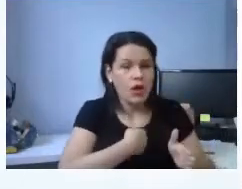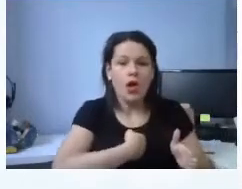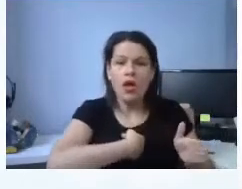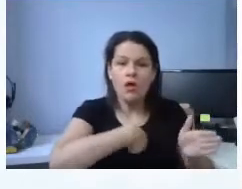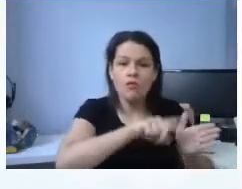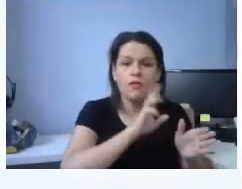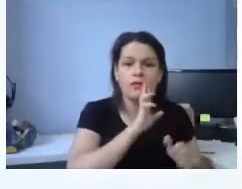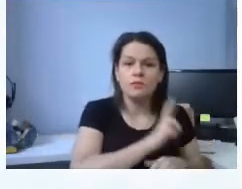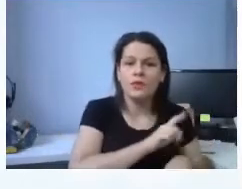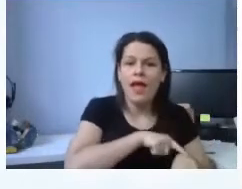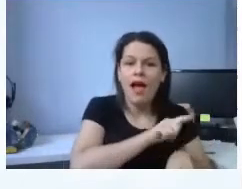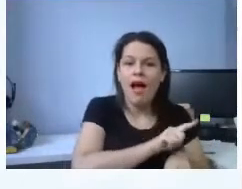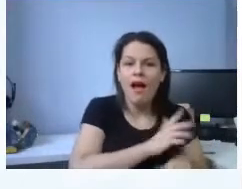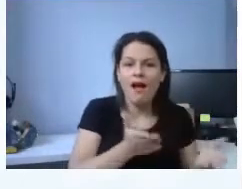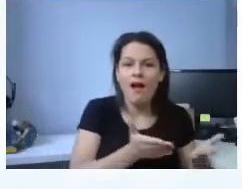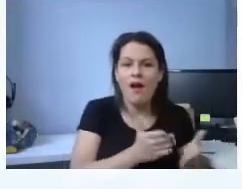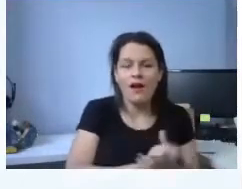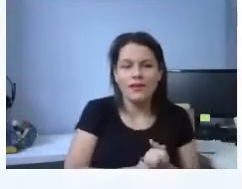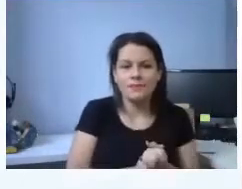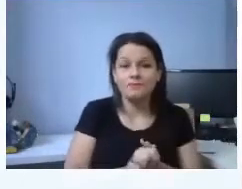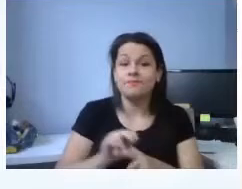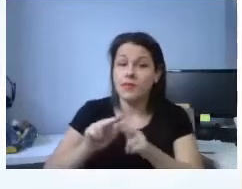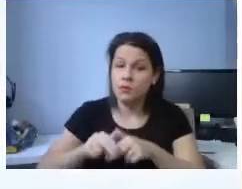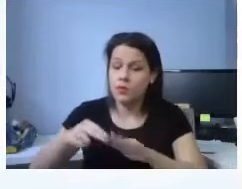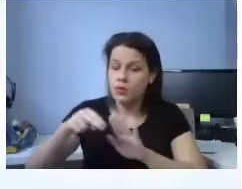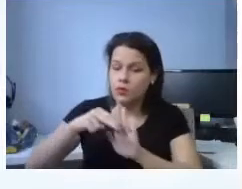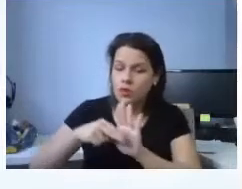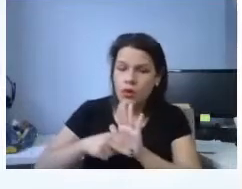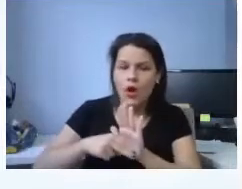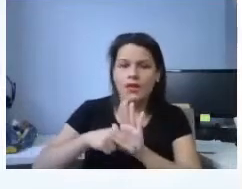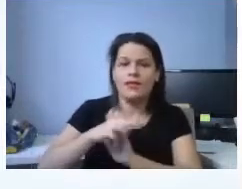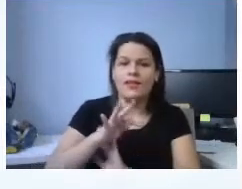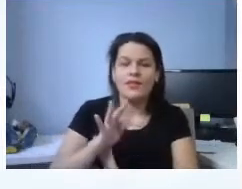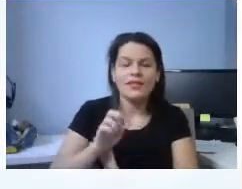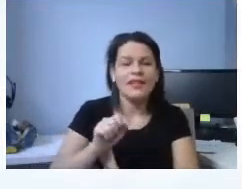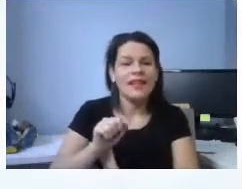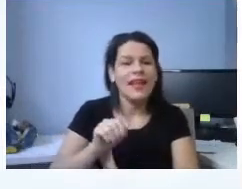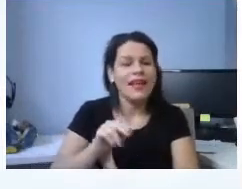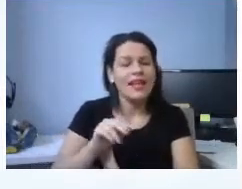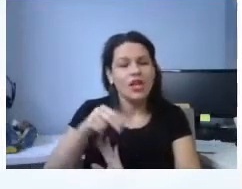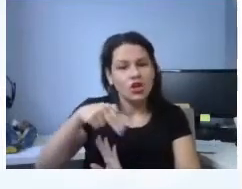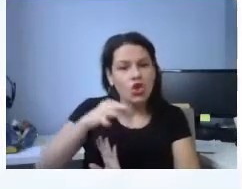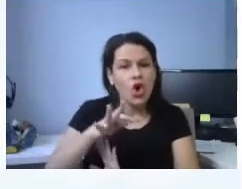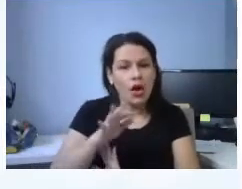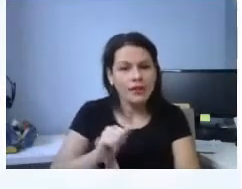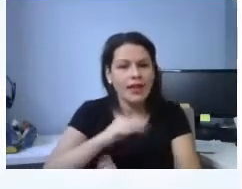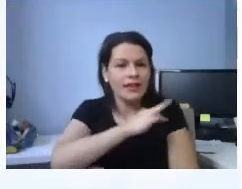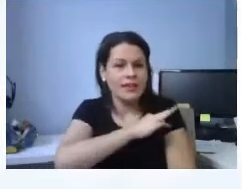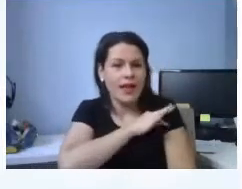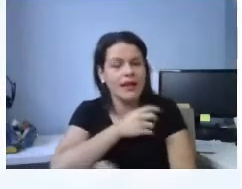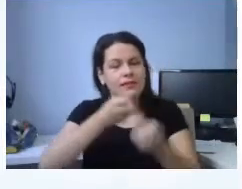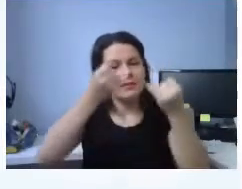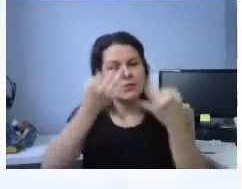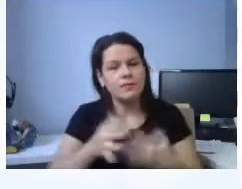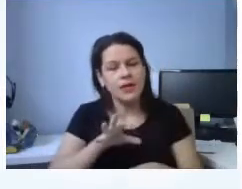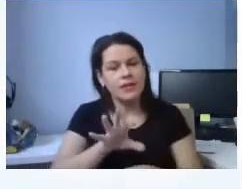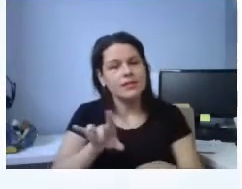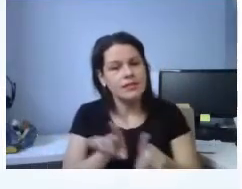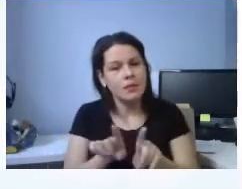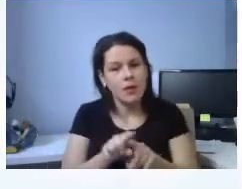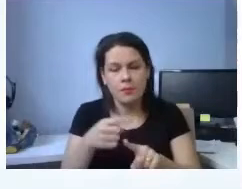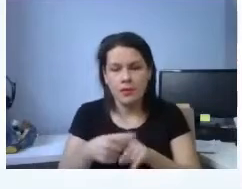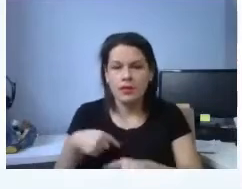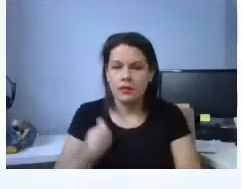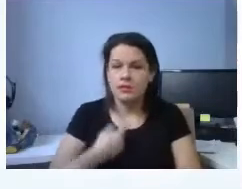muito complicado. E a nota técnica tem essa pegada, ou seja, por mais que a pandemia tenha